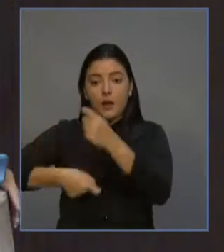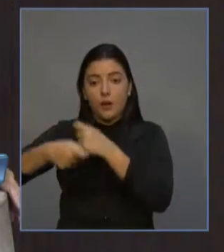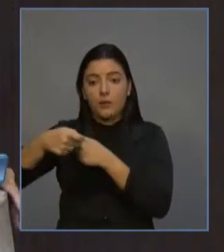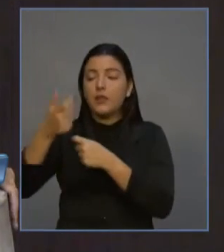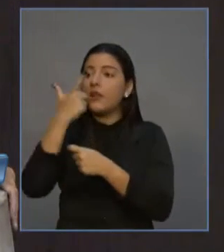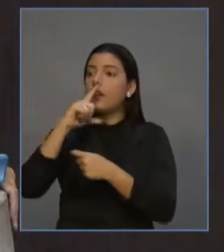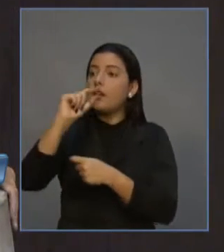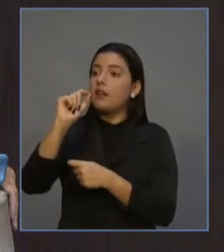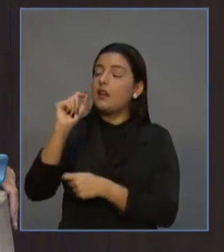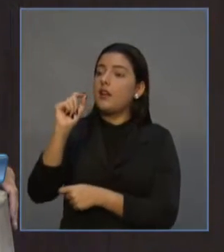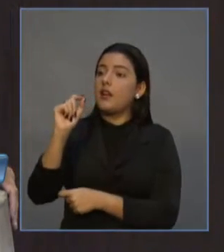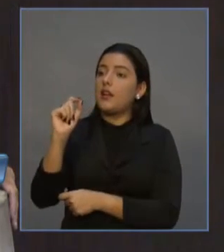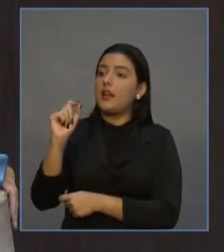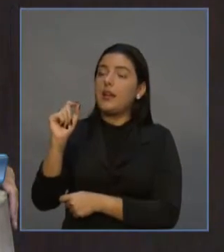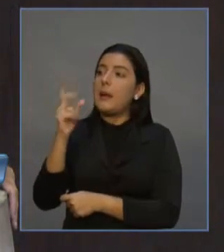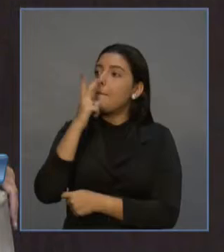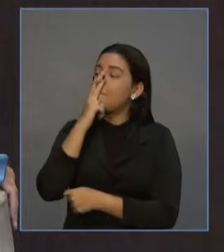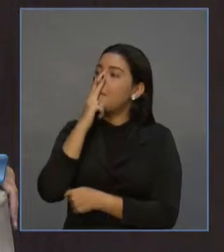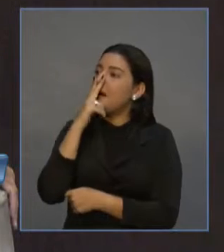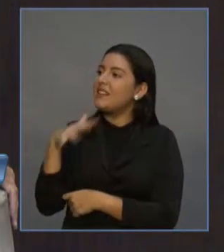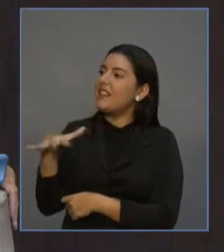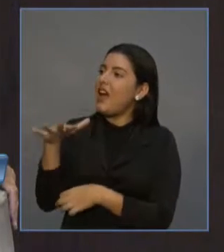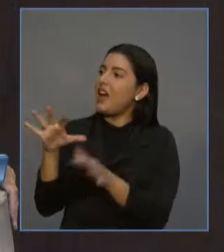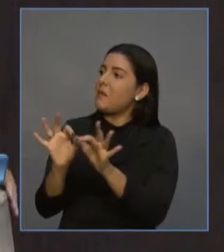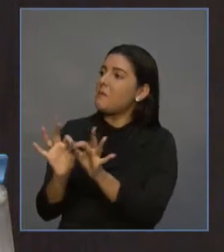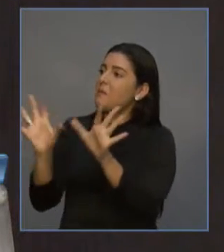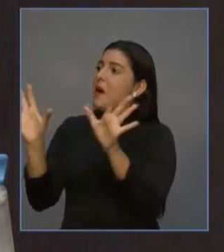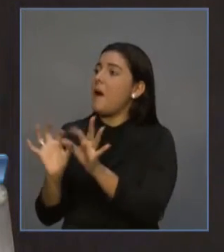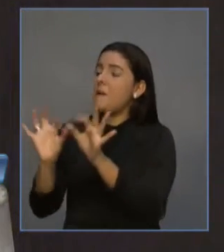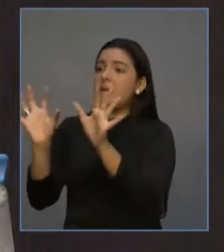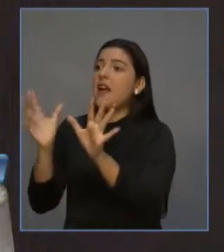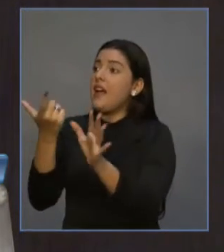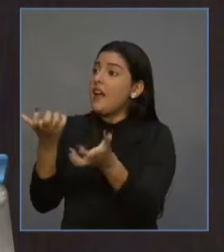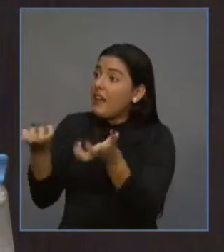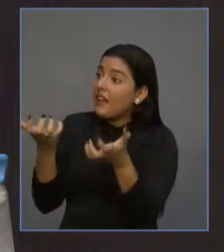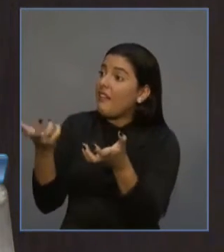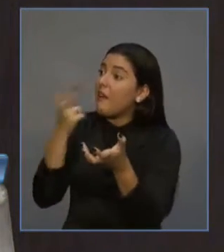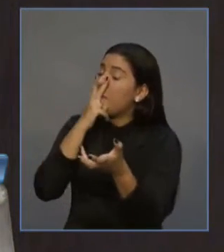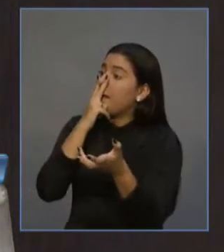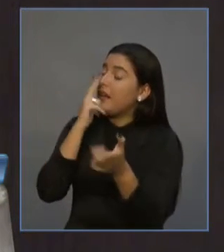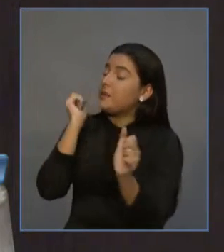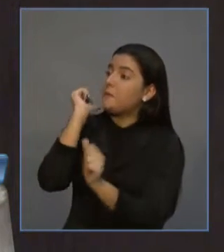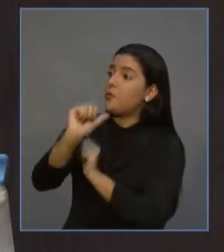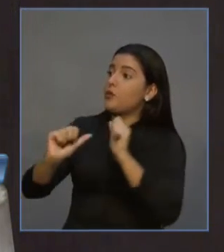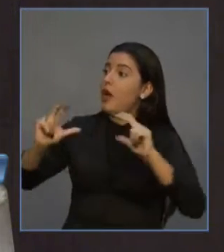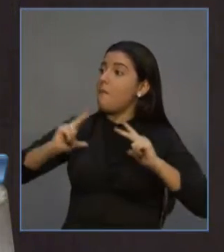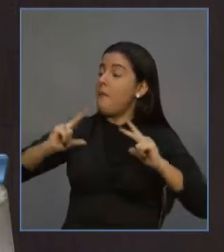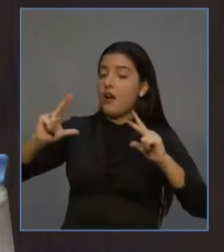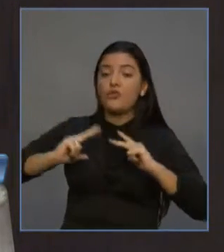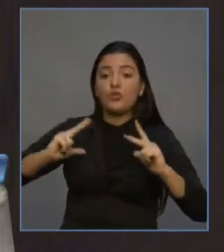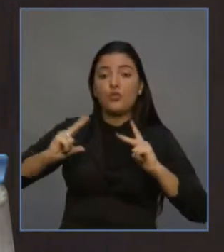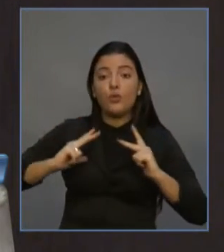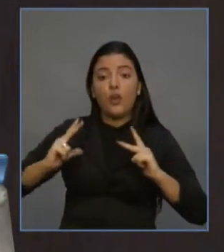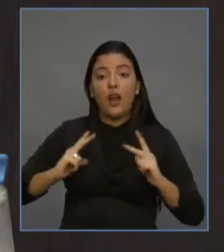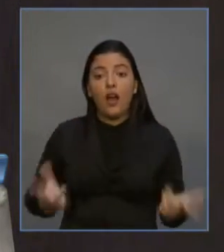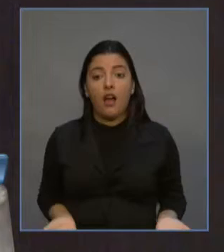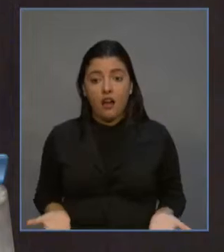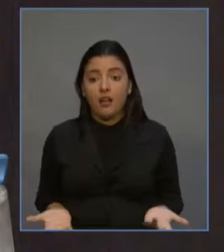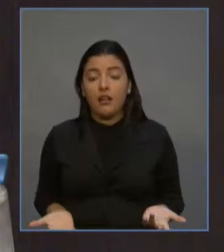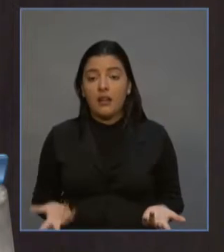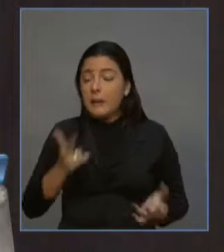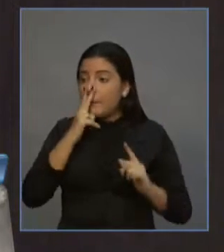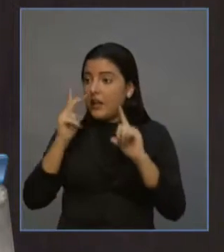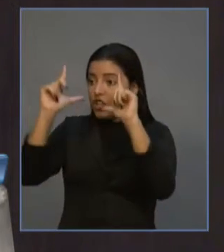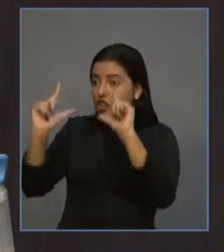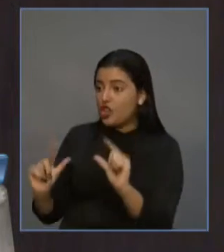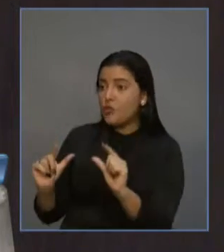mão de um liberalismo brutal, privatista, redutor da capacidade do Estado de regular a economia